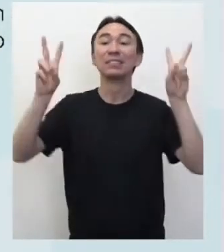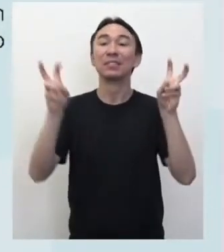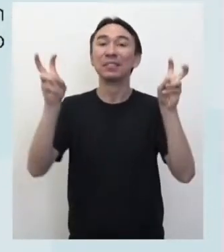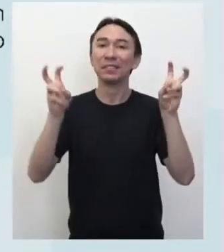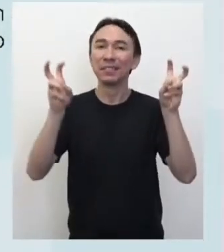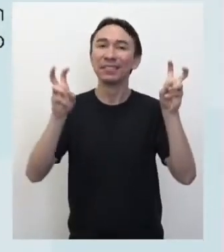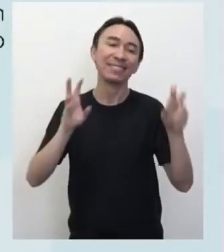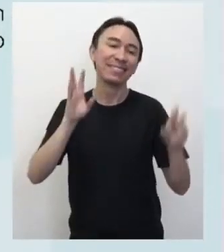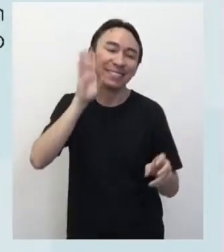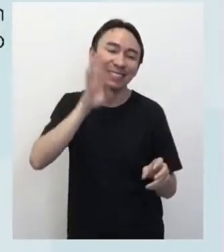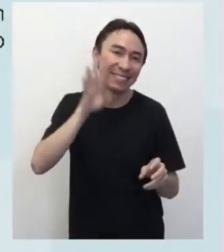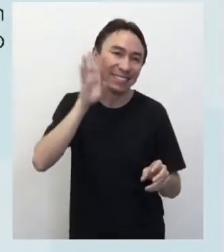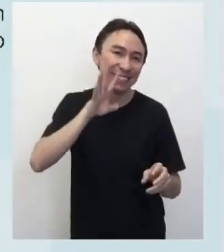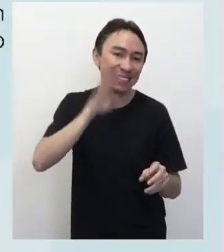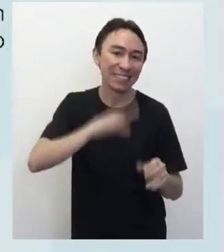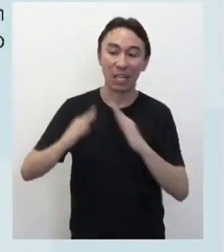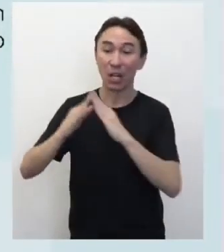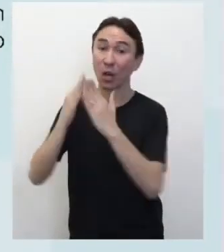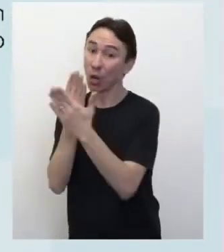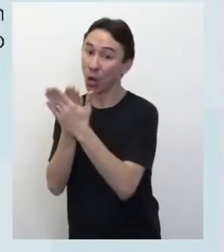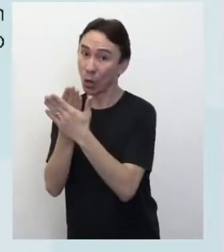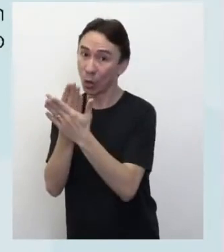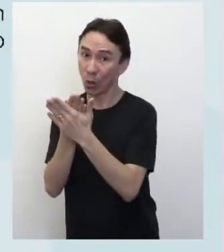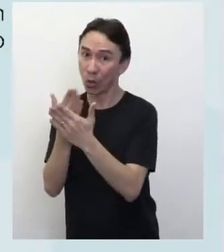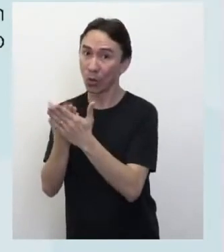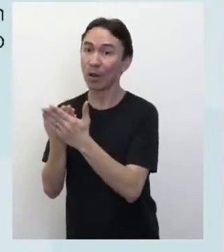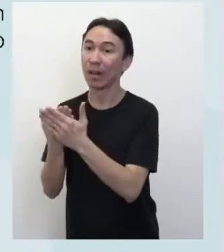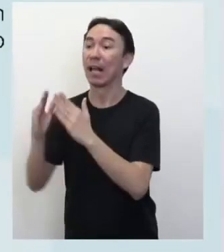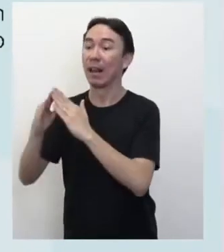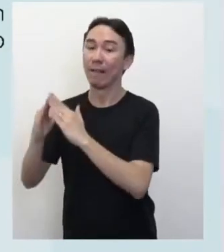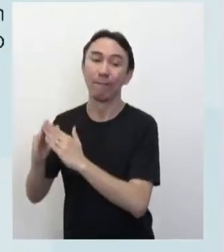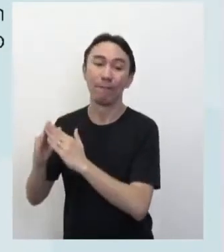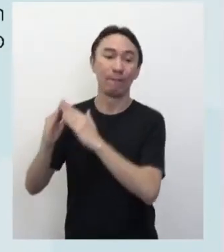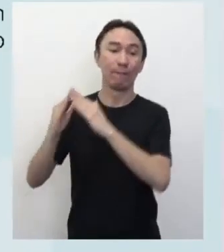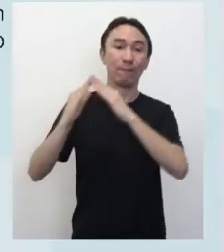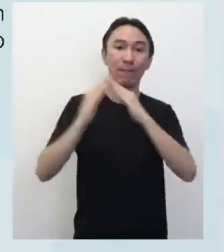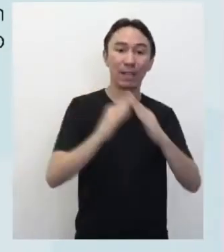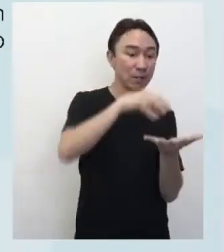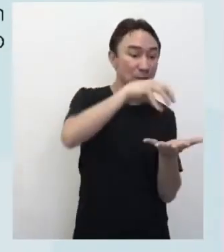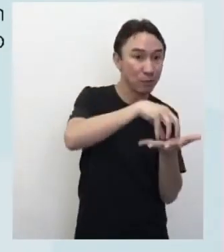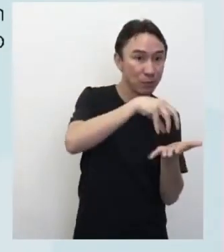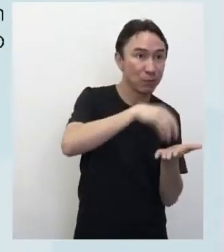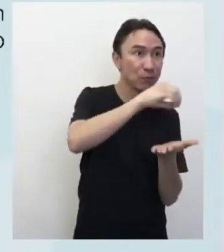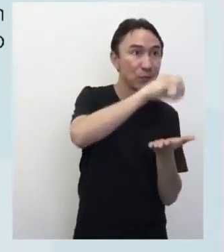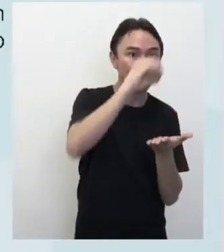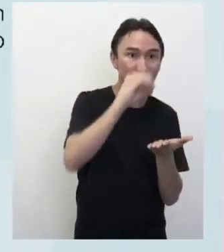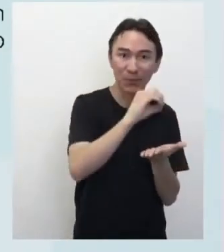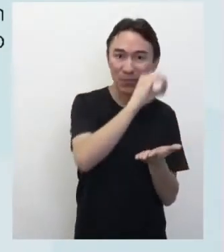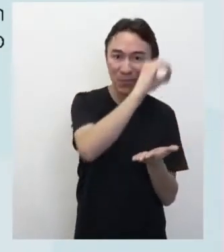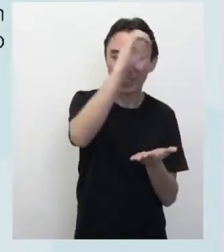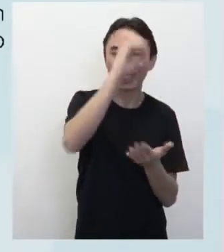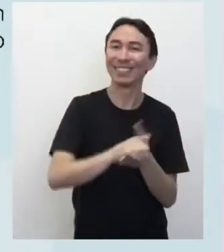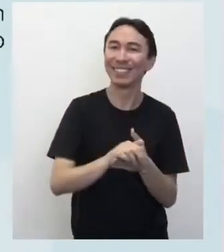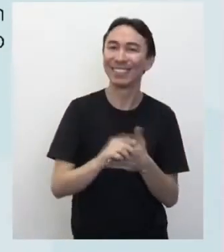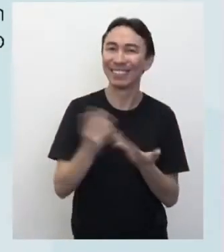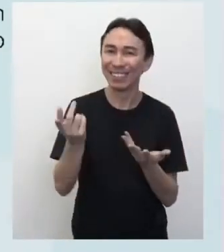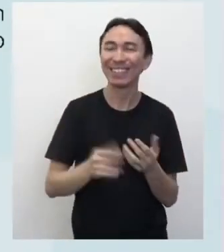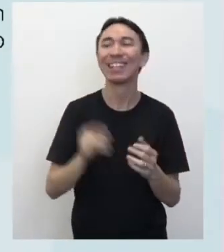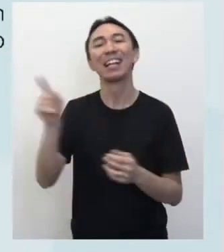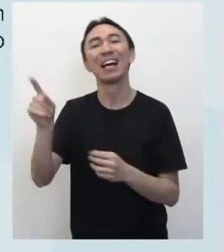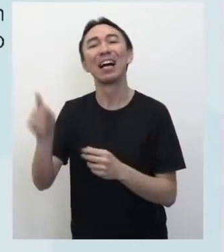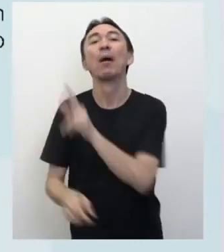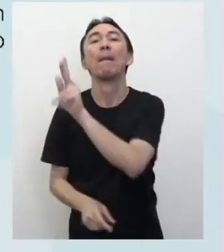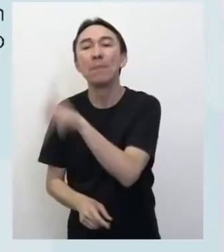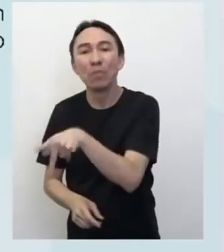Quando a Escola Vem ao Centro de Mídias. Existe muito isso, não é, Dani? A gente traz os professores, textos de